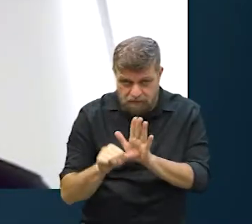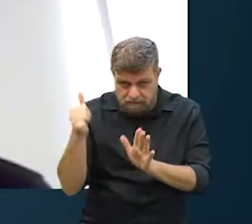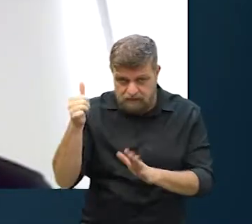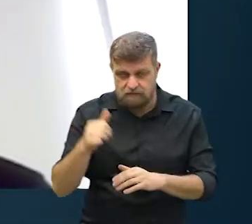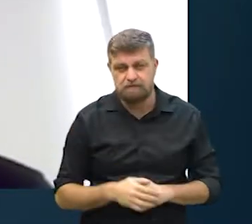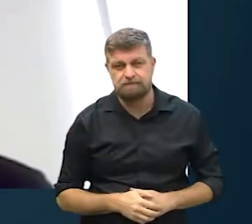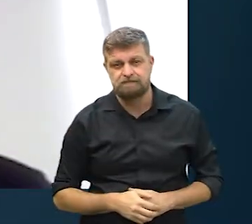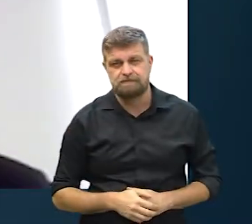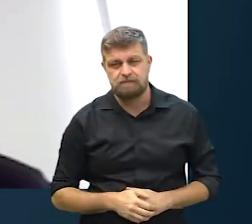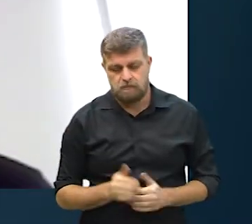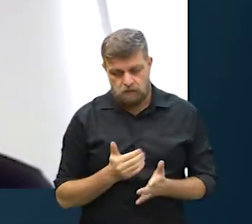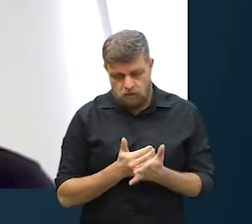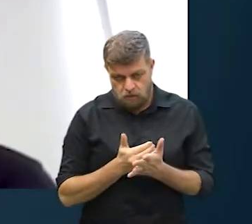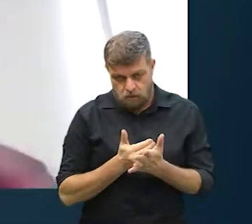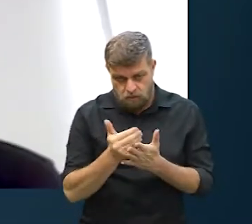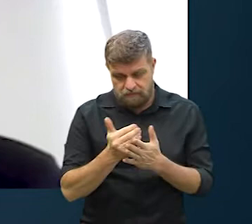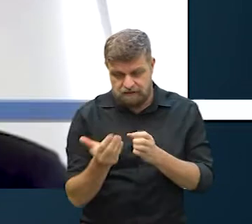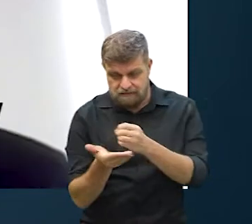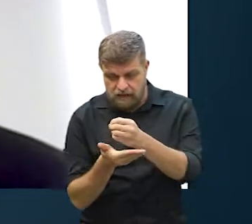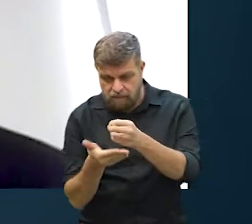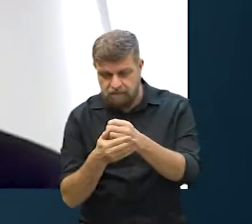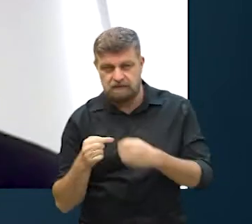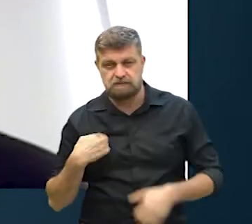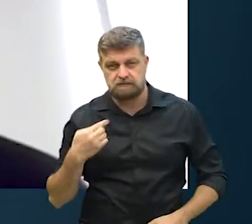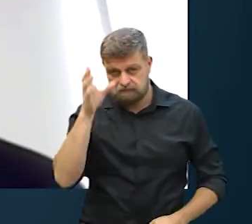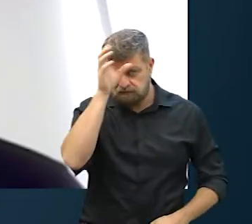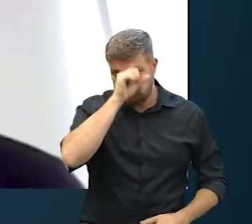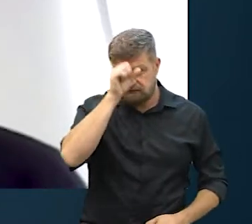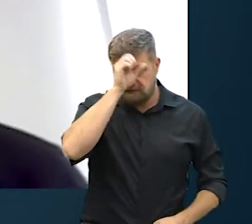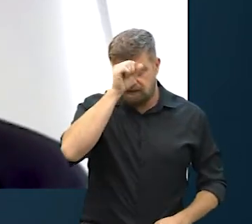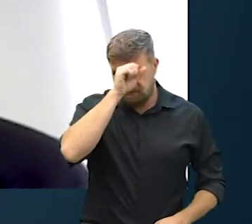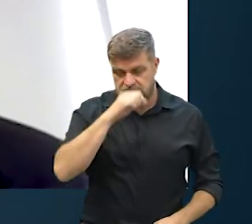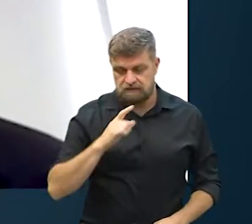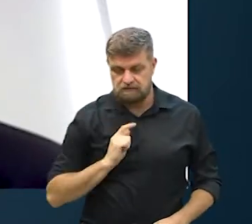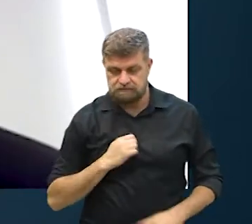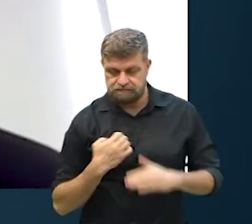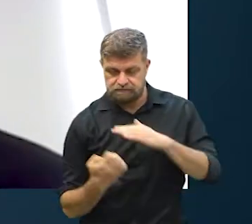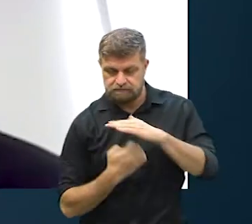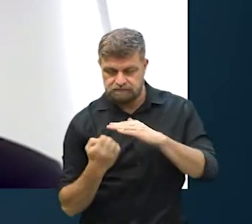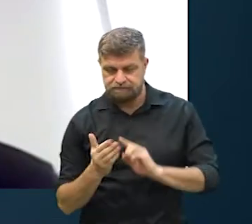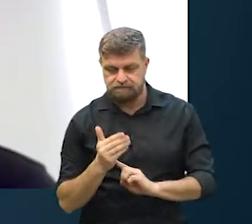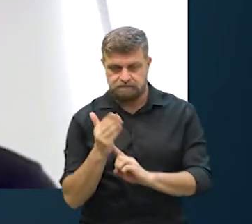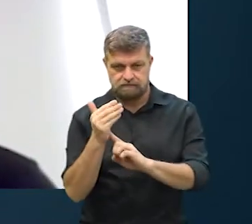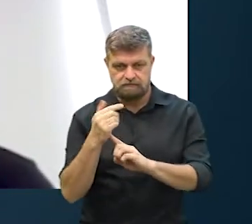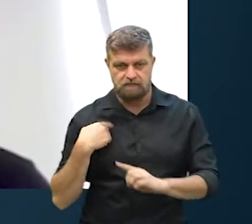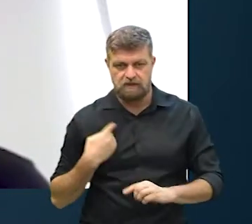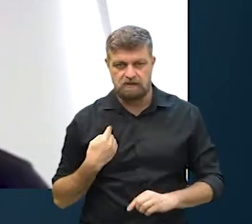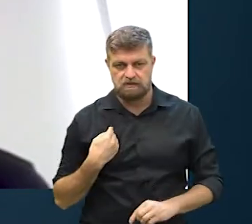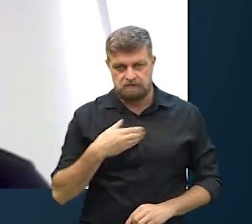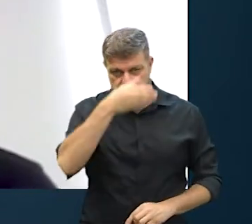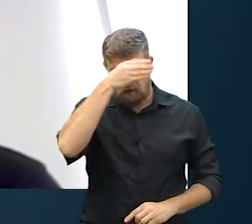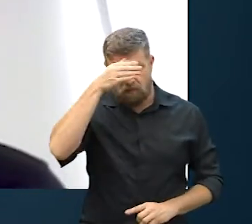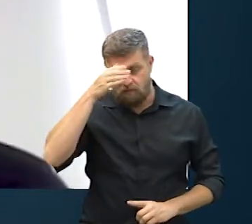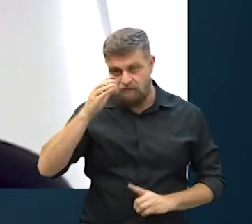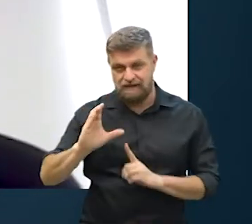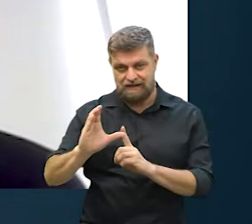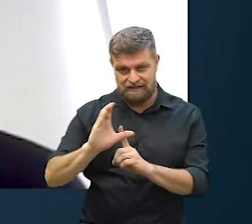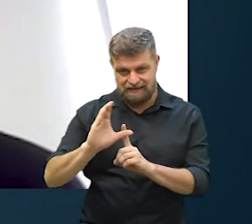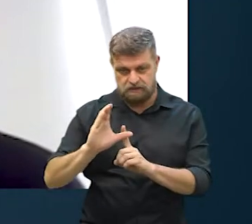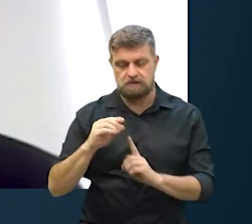Bom, no início de tudo, né, a gente aprende muito também quando está no mundo das startups, a gente tem que ouvir o